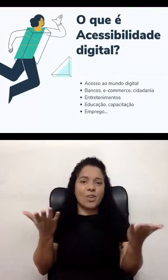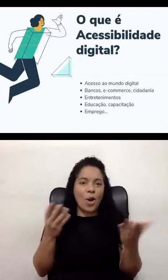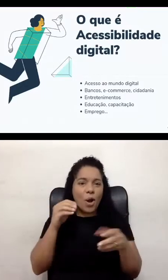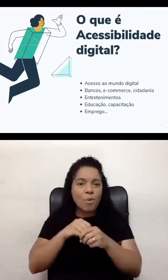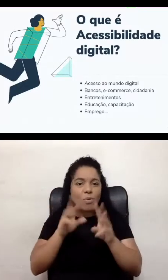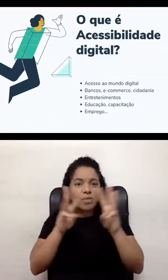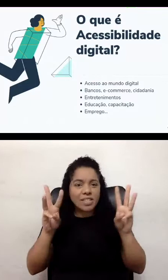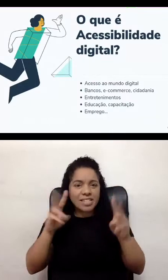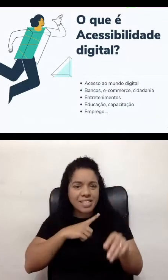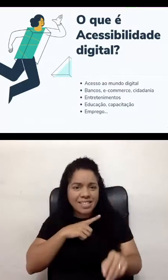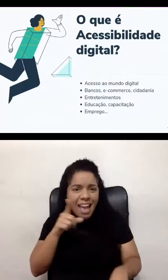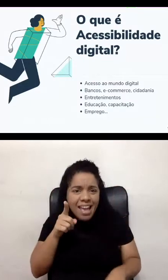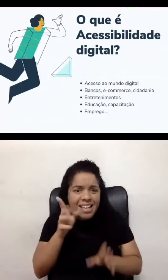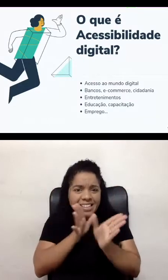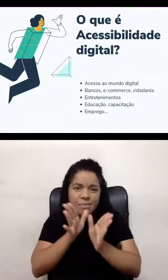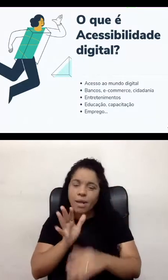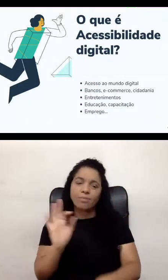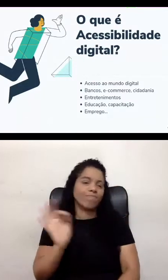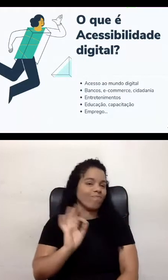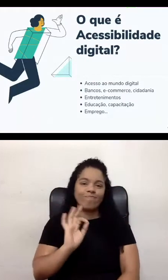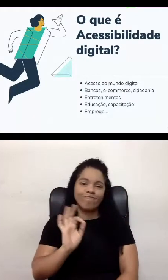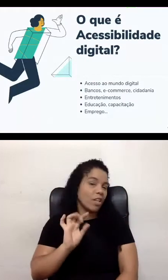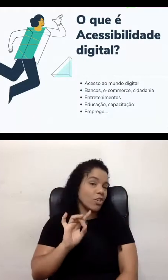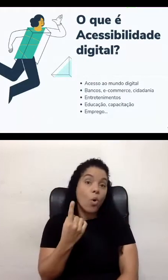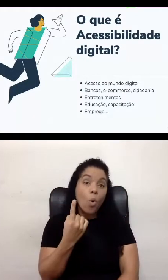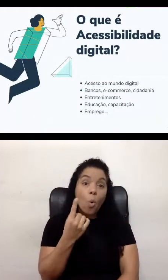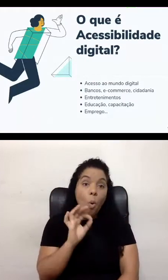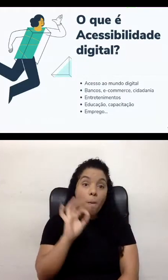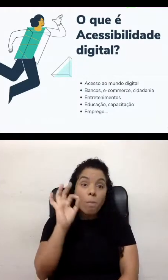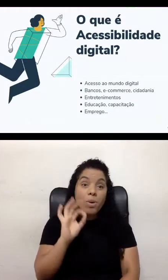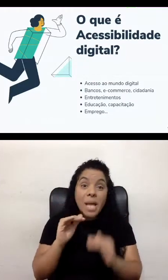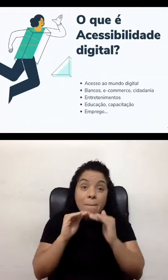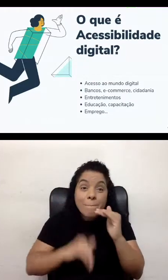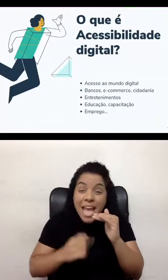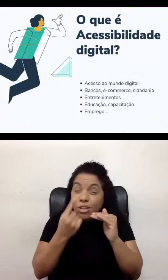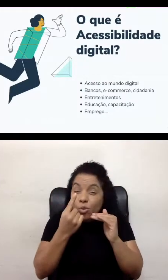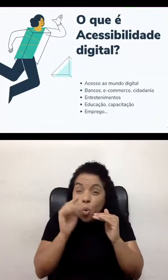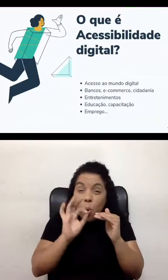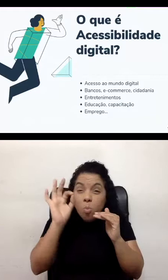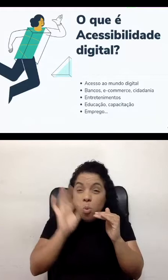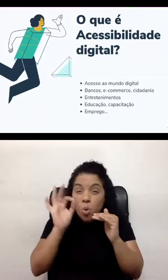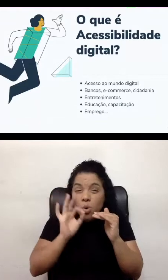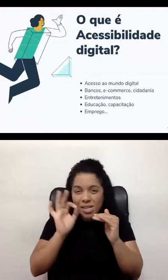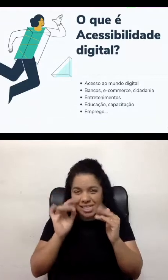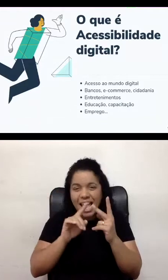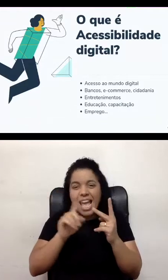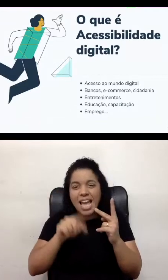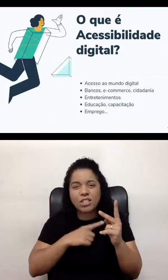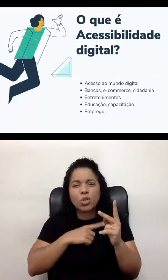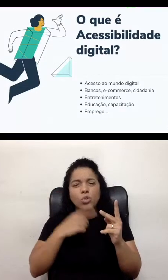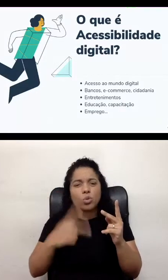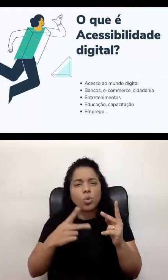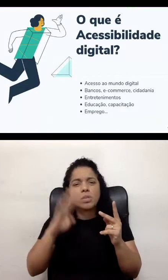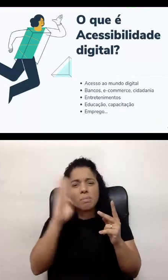Não tem. Infelizmente, apenas menos de 1% dos sites brasileiros, que tem .com.br,